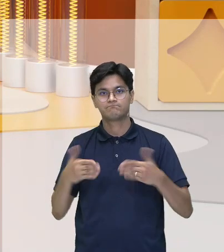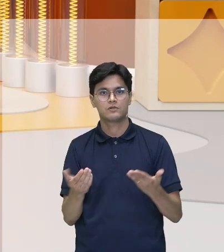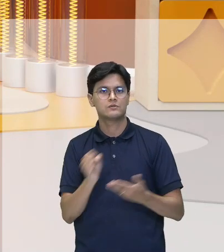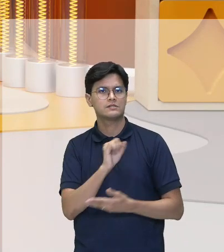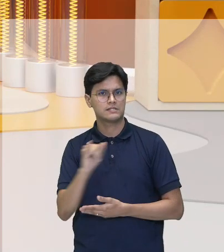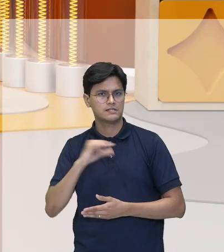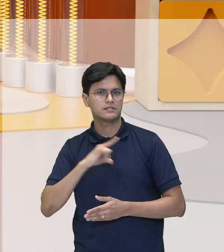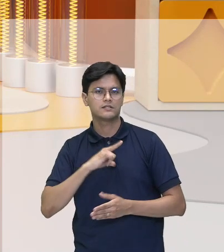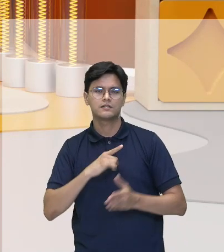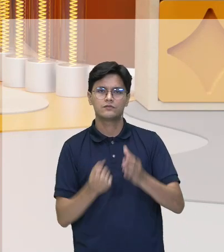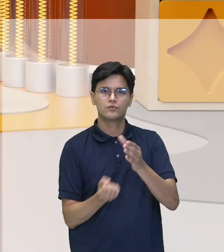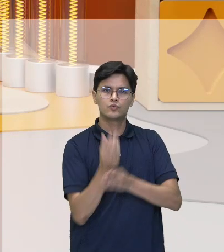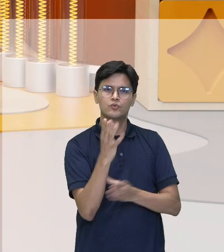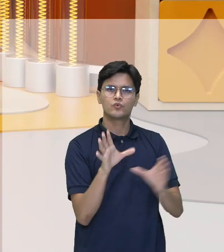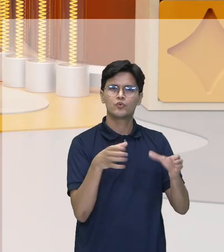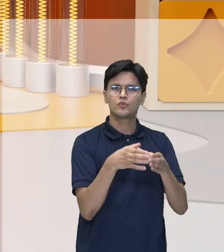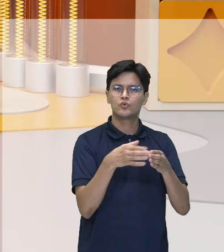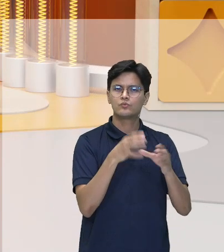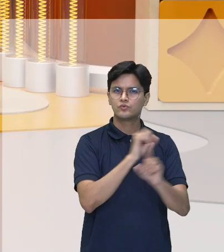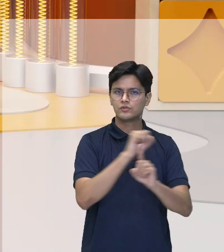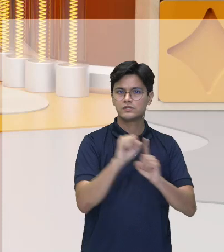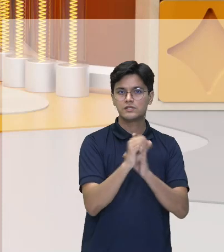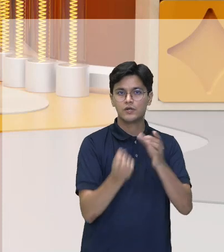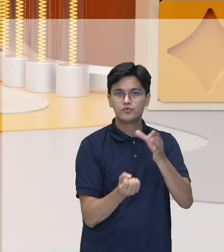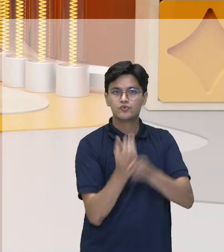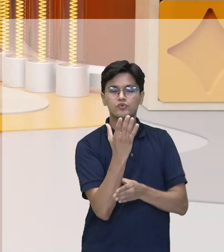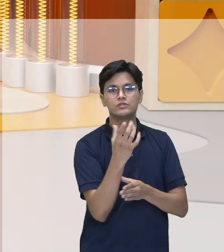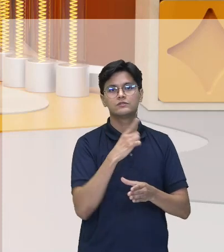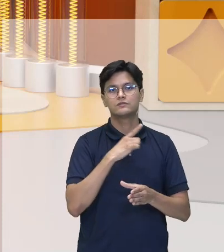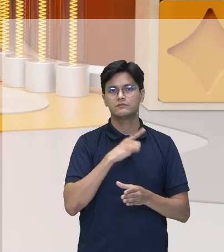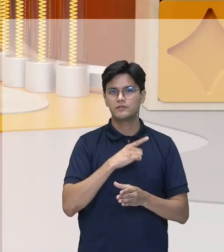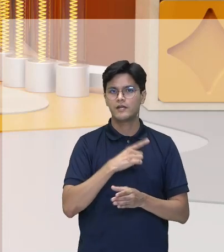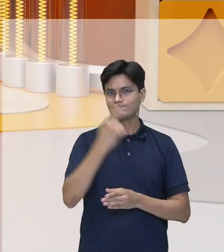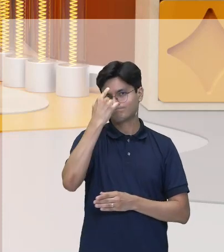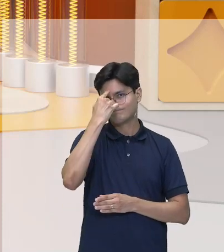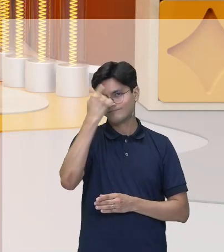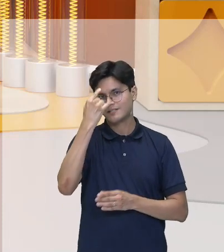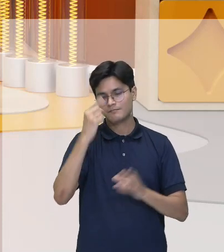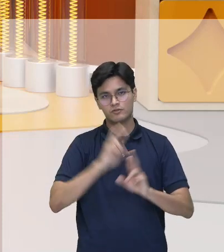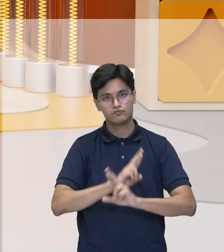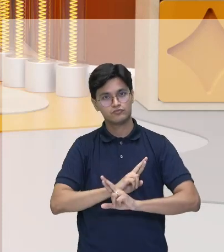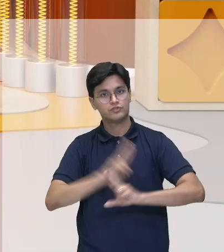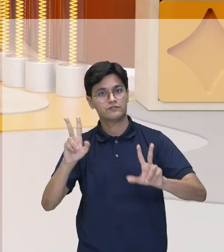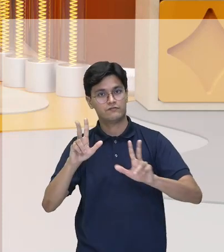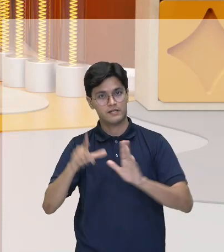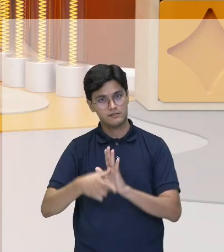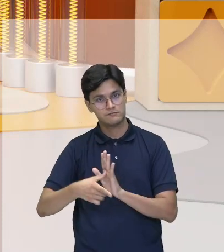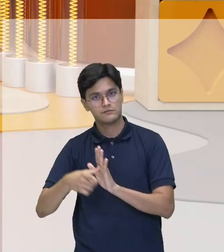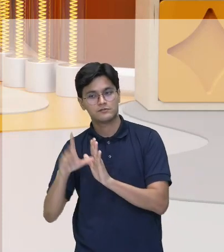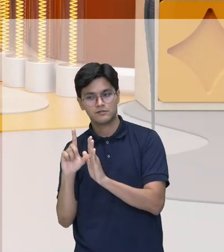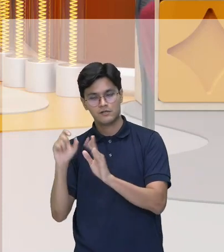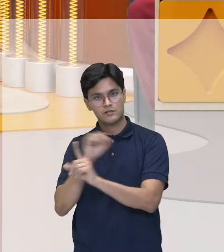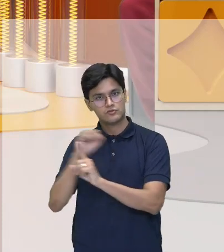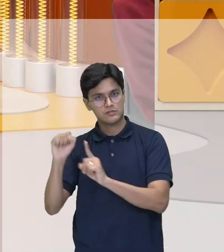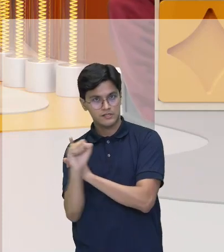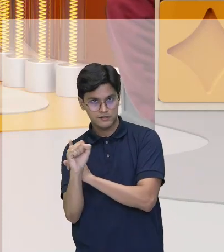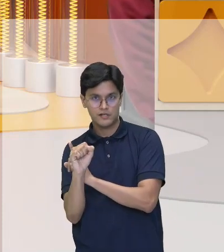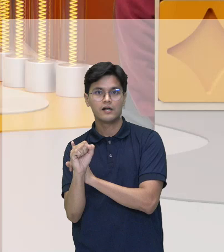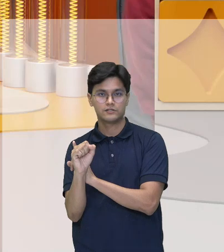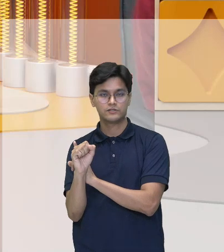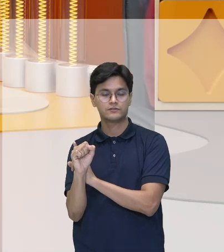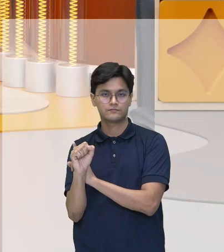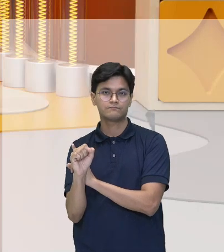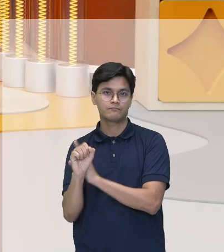1789, certo? E o que nós vamos ver ao longo desta aula são os marcos, o que caracteriza esse período para